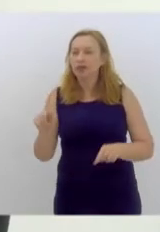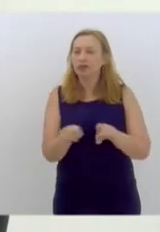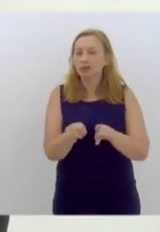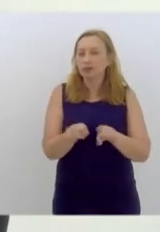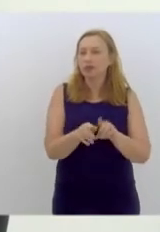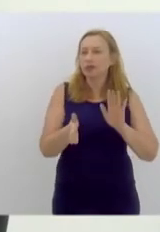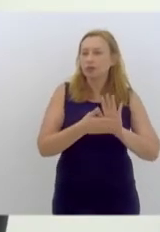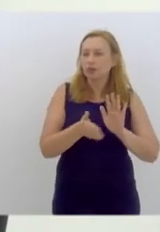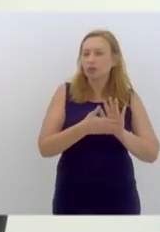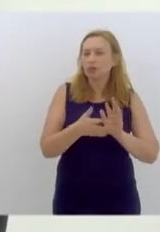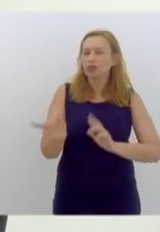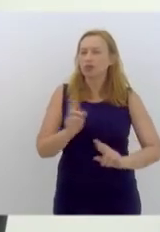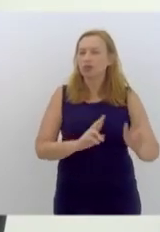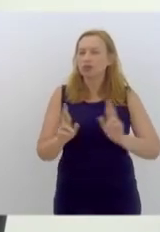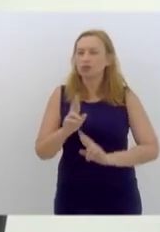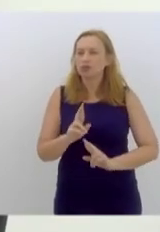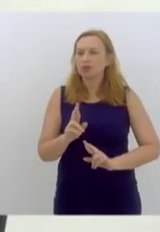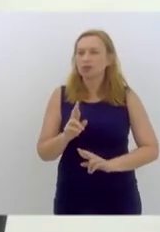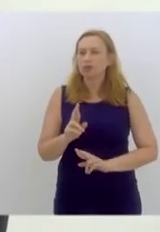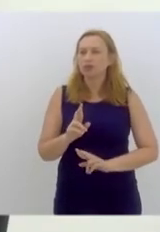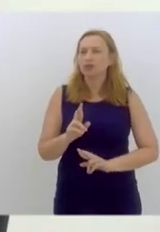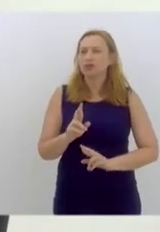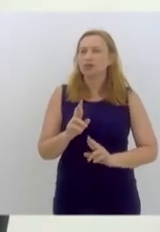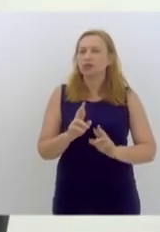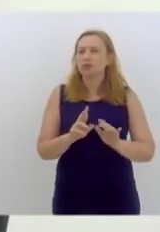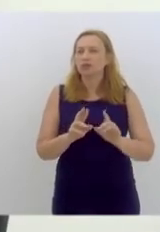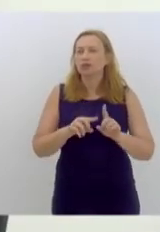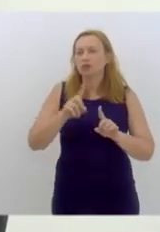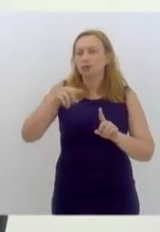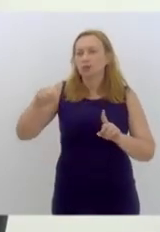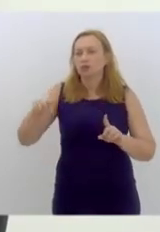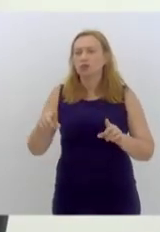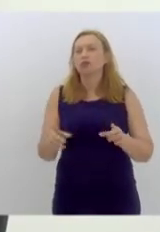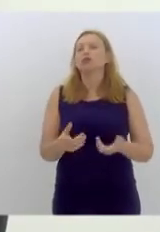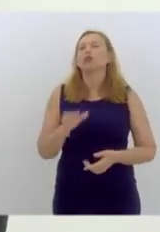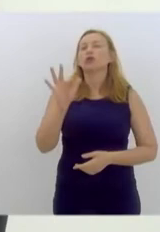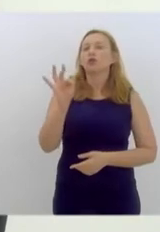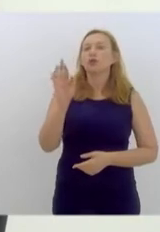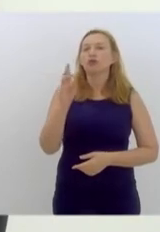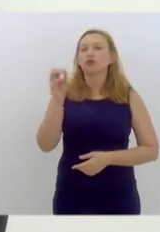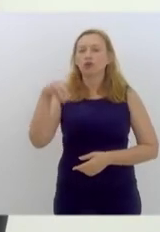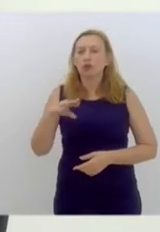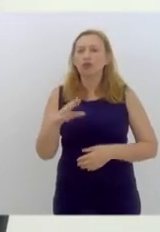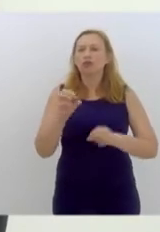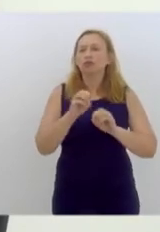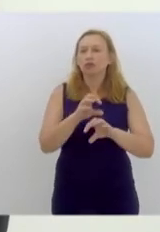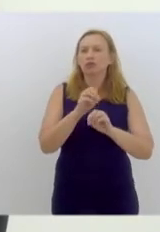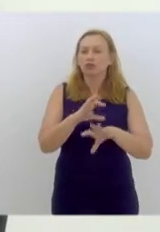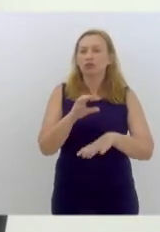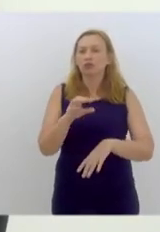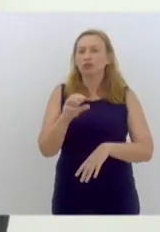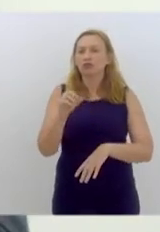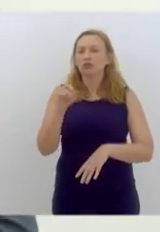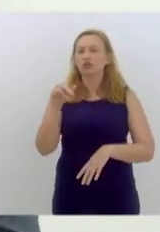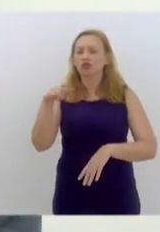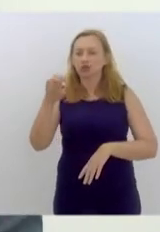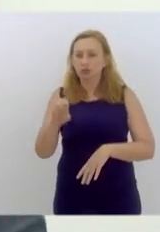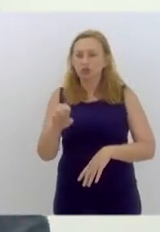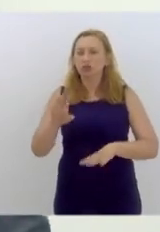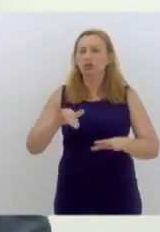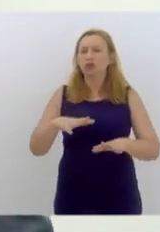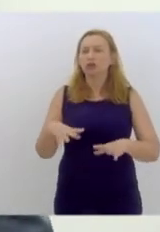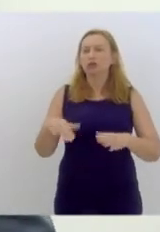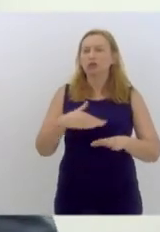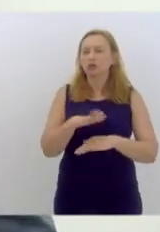proposta com relação aos índices. E aí a gente ouve os demais secretários, o Fórum Estadual de Educação, o Tribunal de Contas, a Undime, a gente ouve todos os presentes.